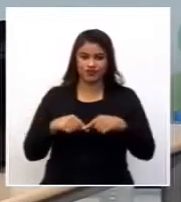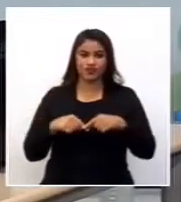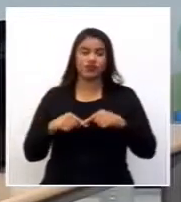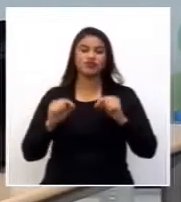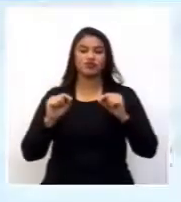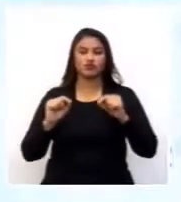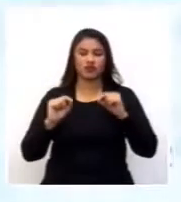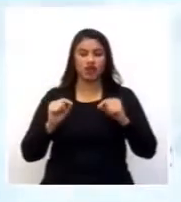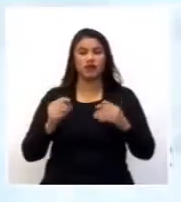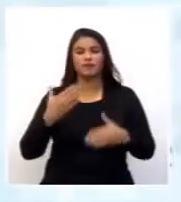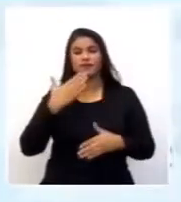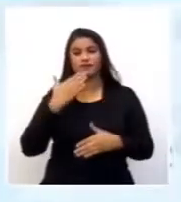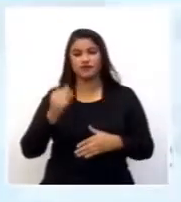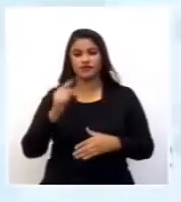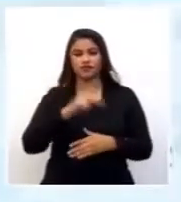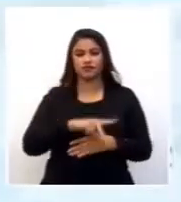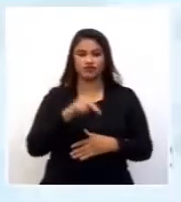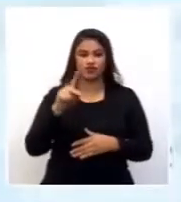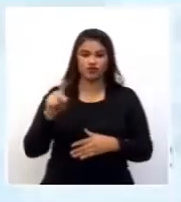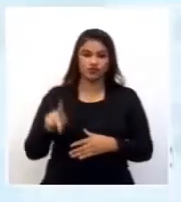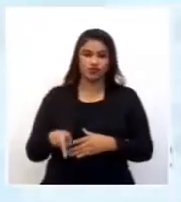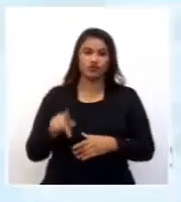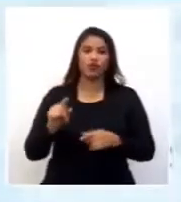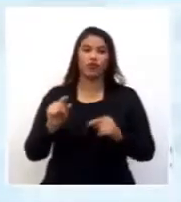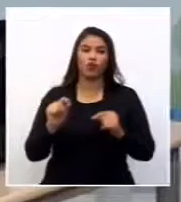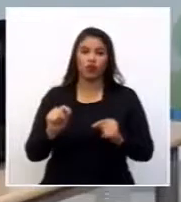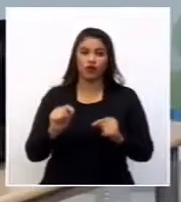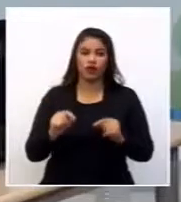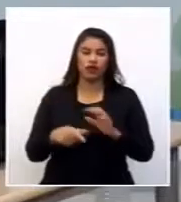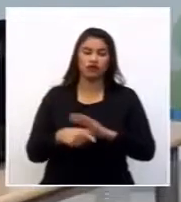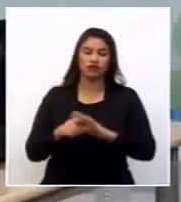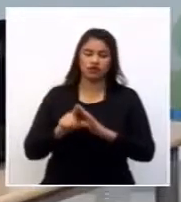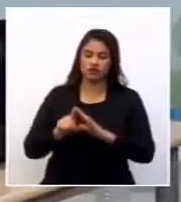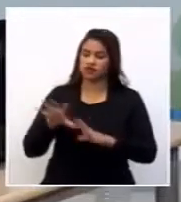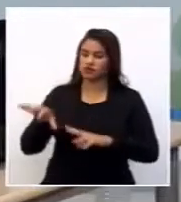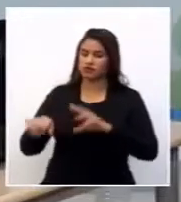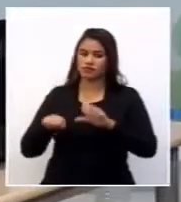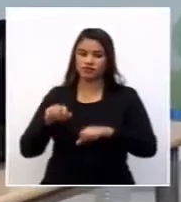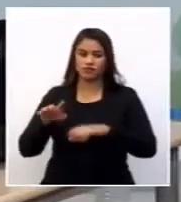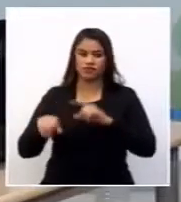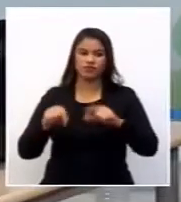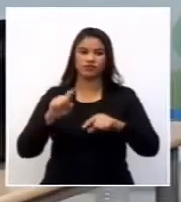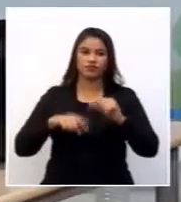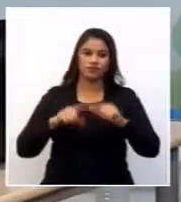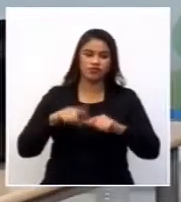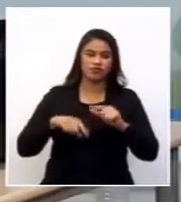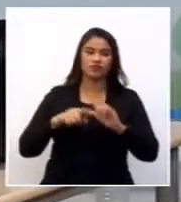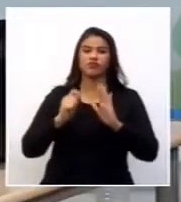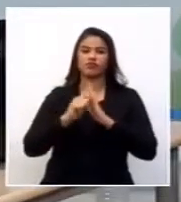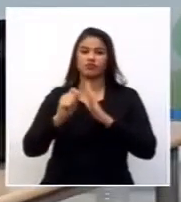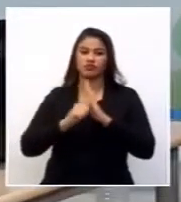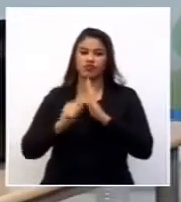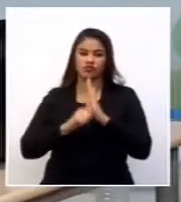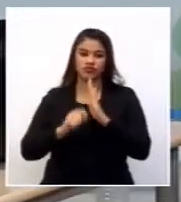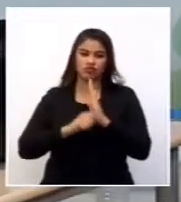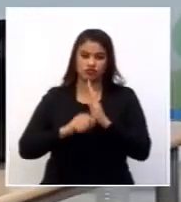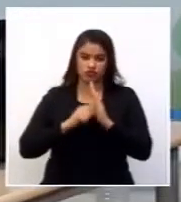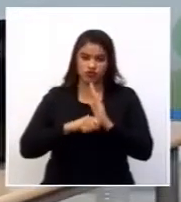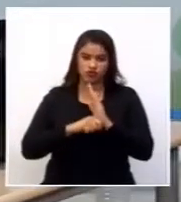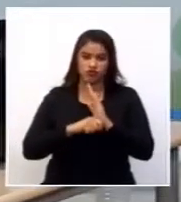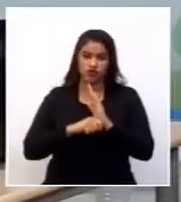aos professores e professoras que preparassem seus materiais, suas anotações, seus blocos,